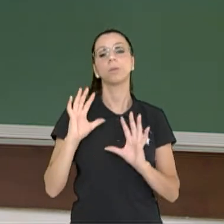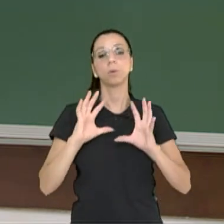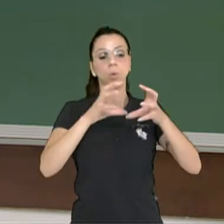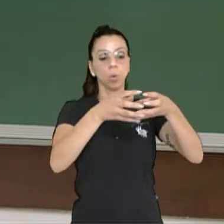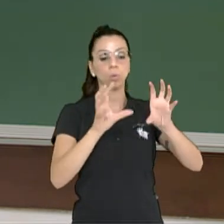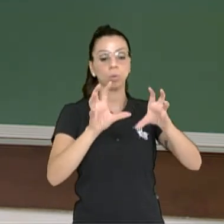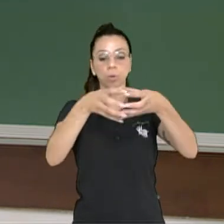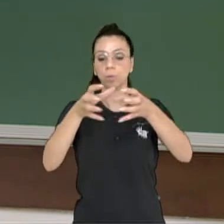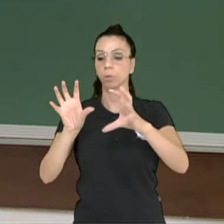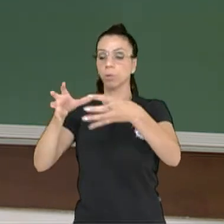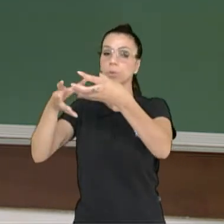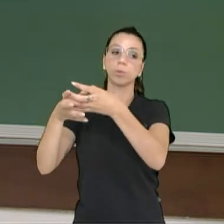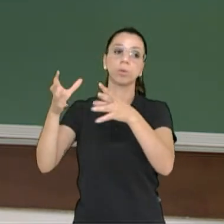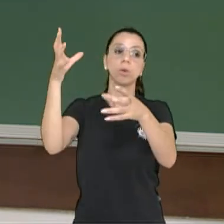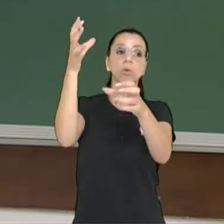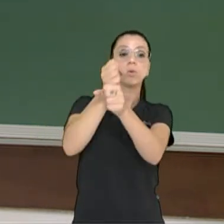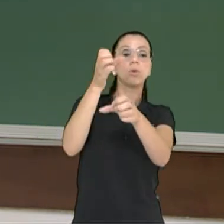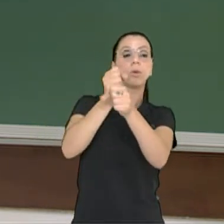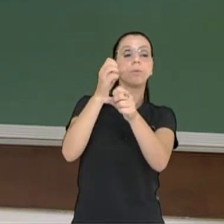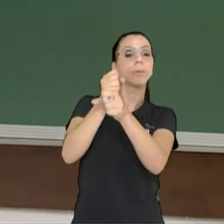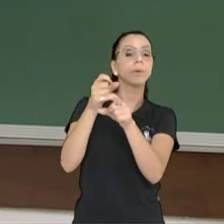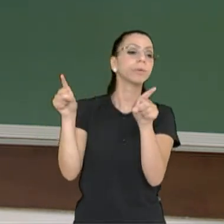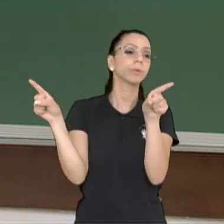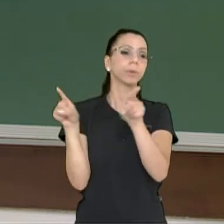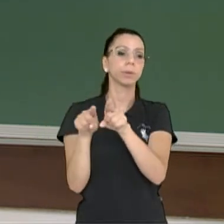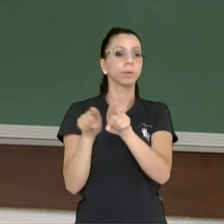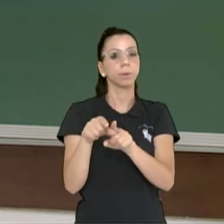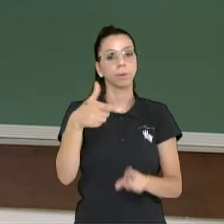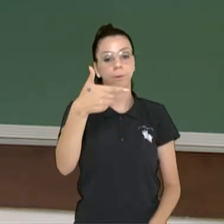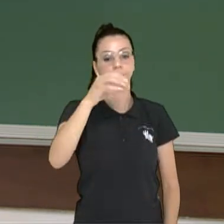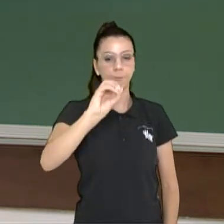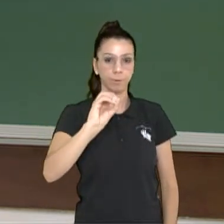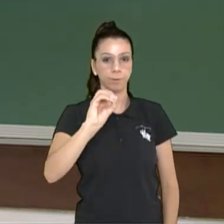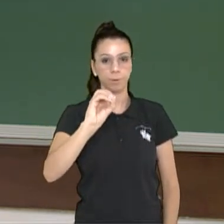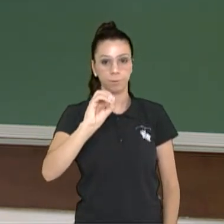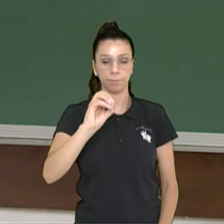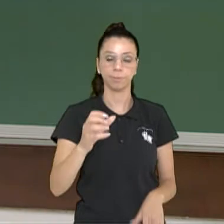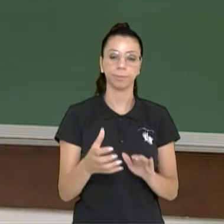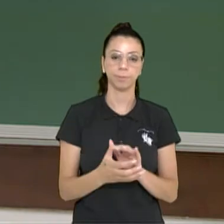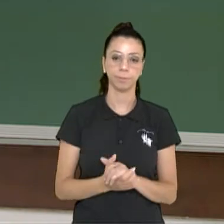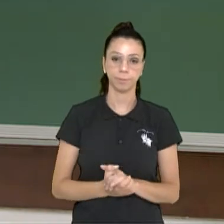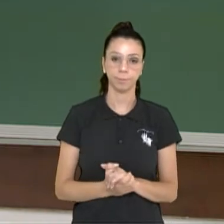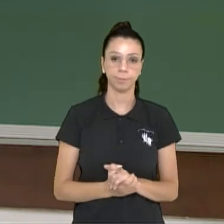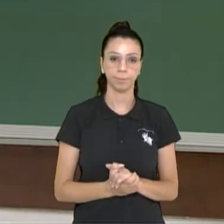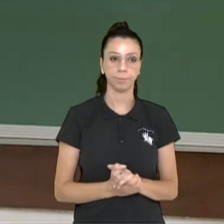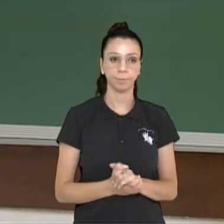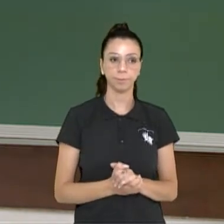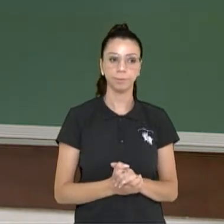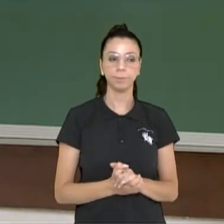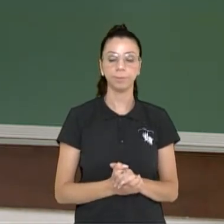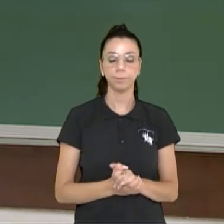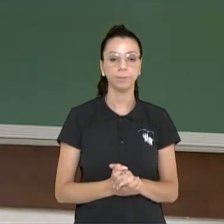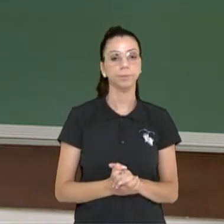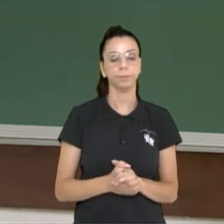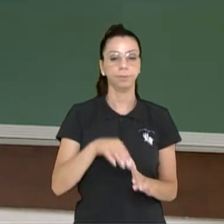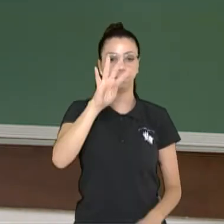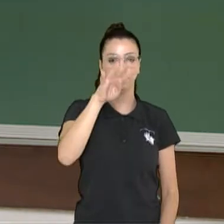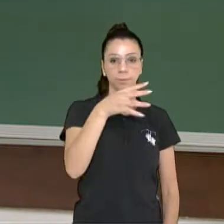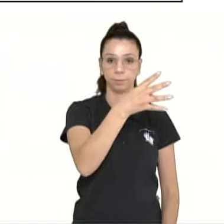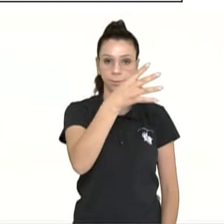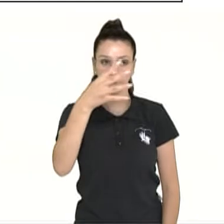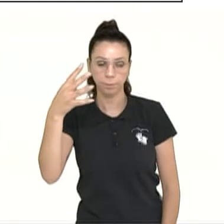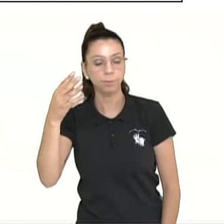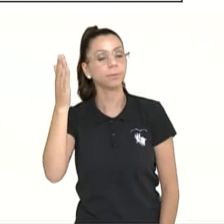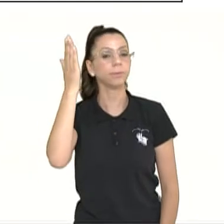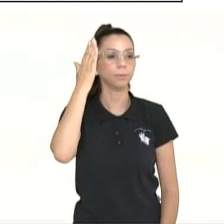grupos. Somando todos eles, eu tenho também os 20 elementos, tá? Então, nessa tabela, agora